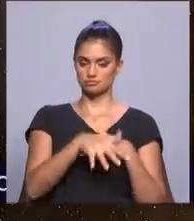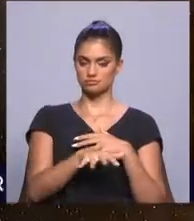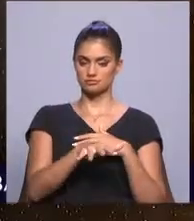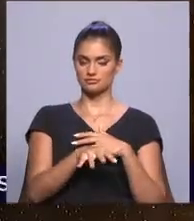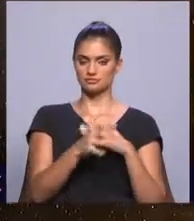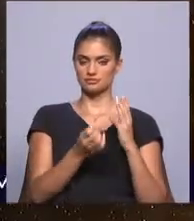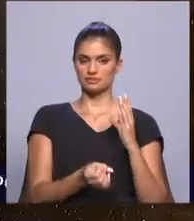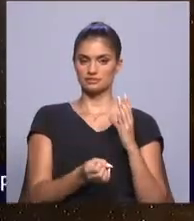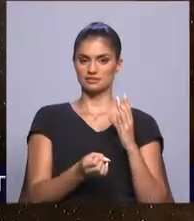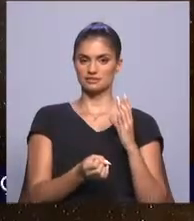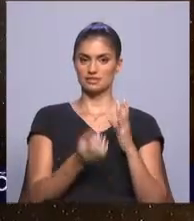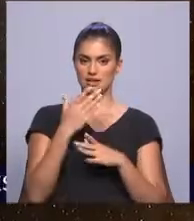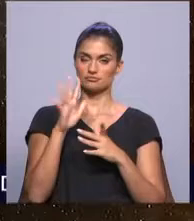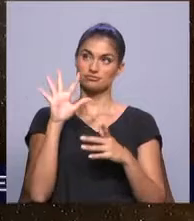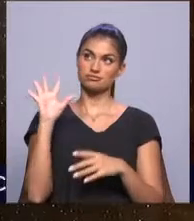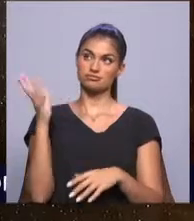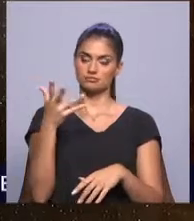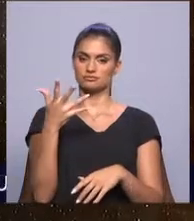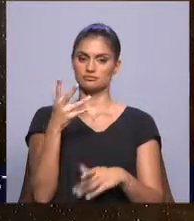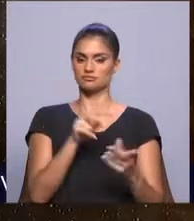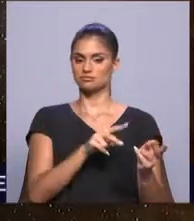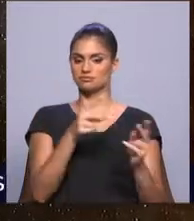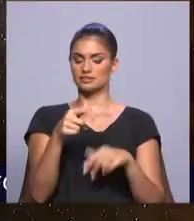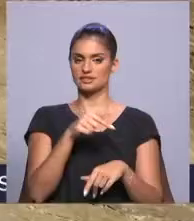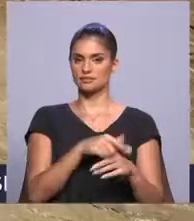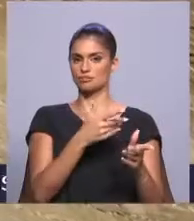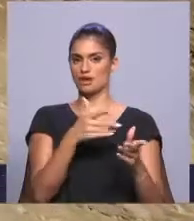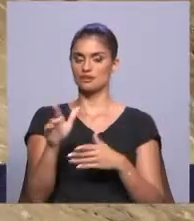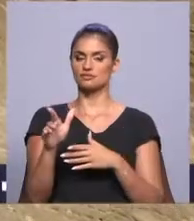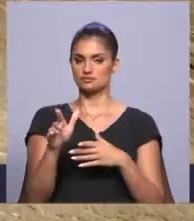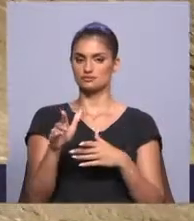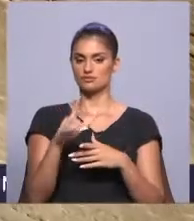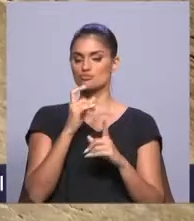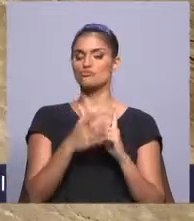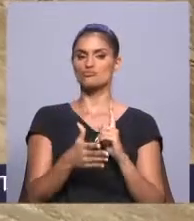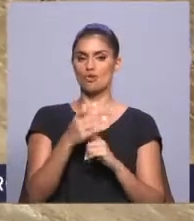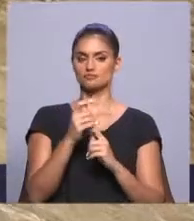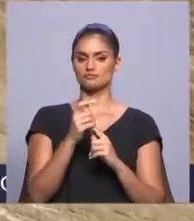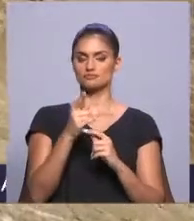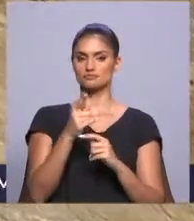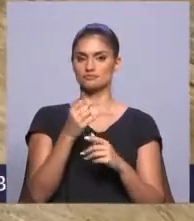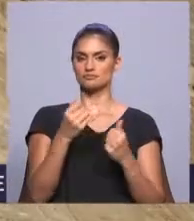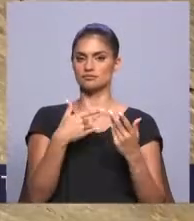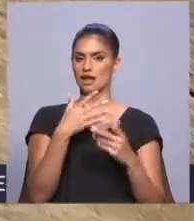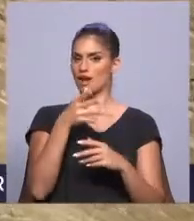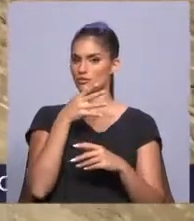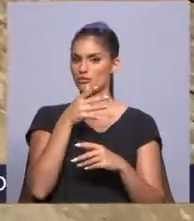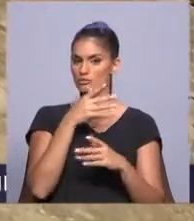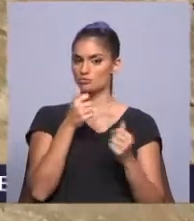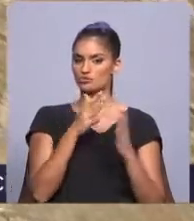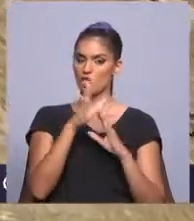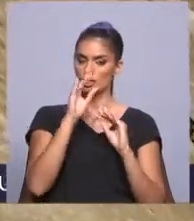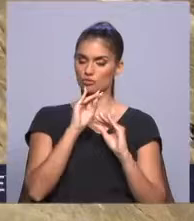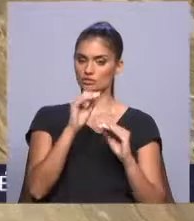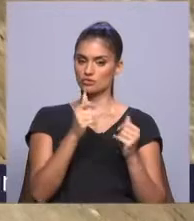criaram até atmosferas transitórias, temporárias na Lua, que conseguiram transportar esse vapor de água por toda a Lua.